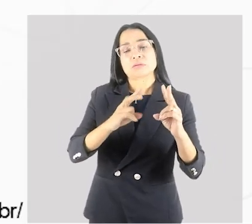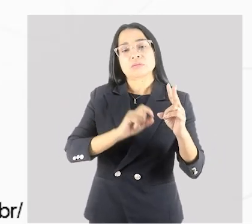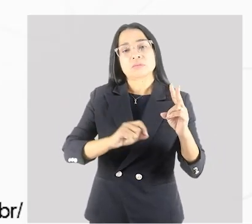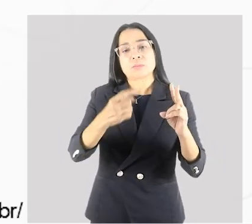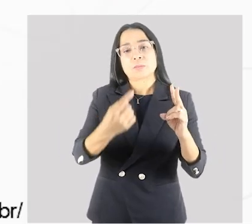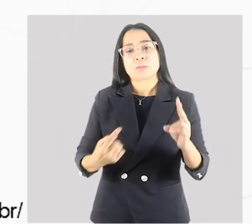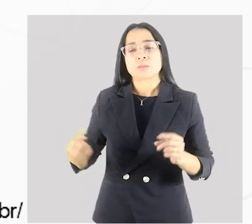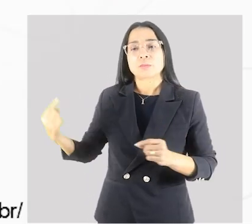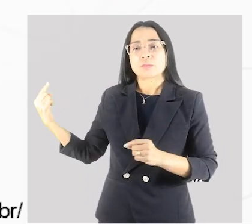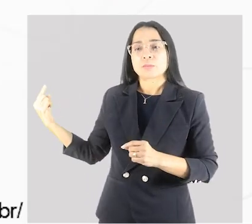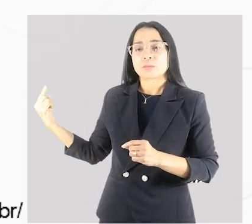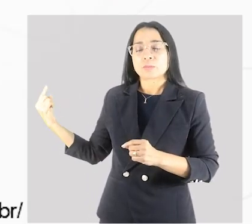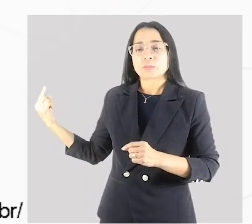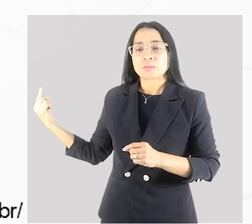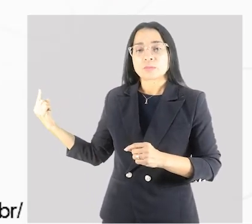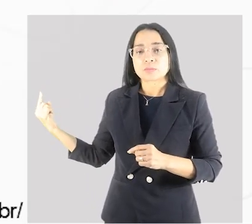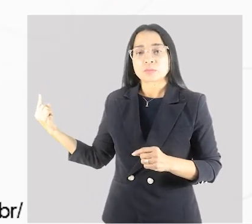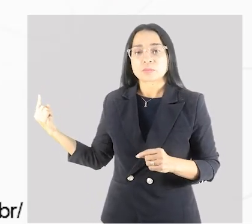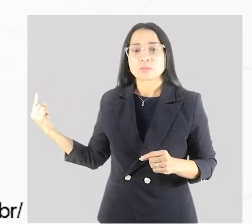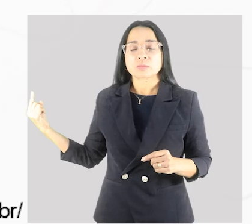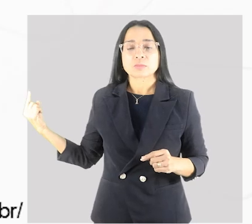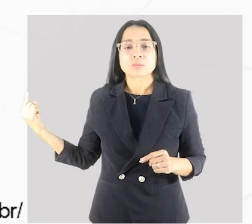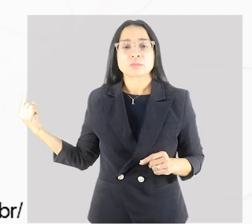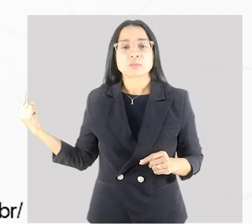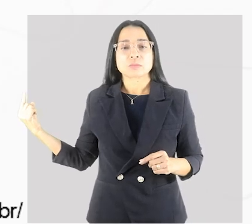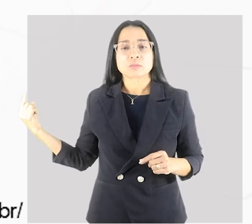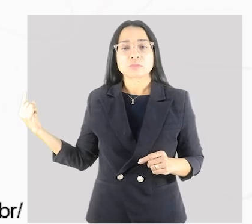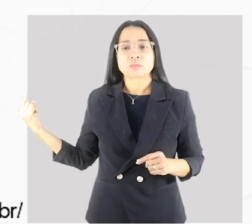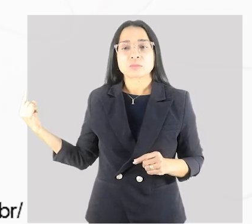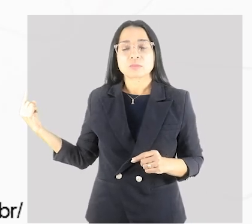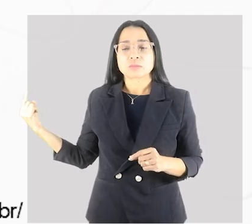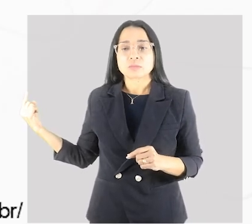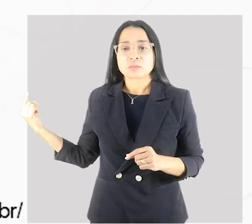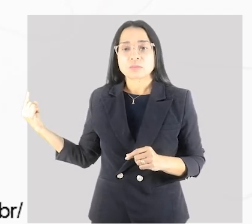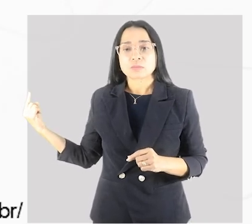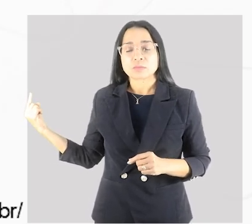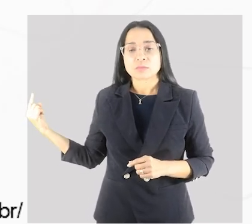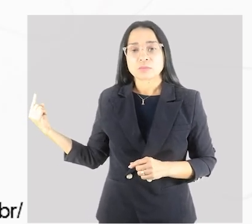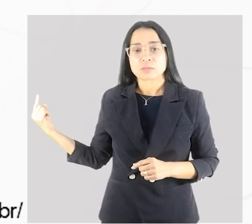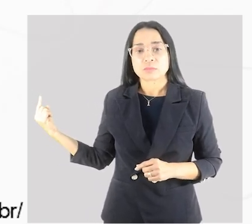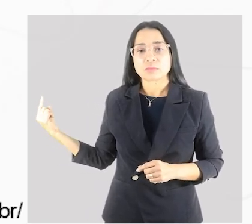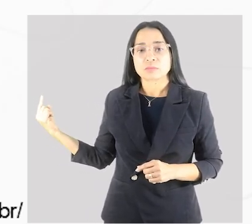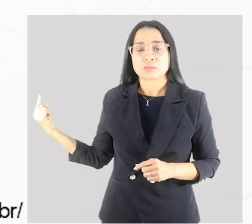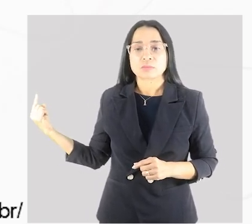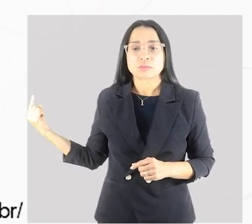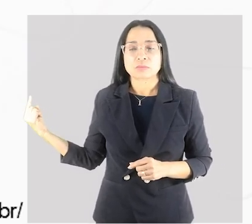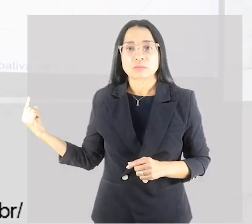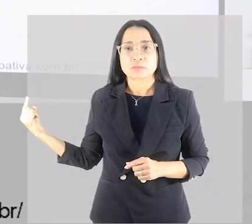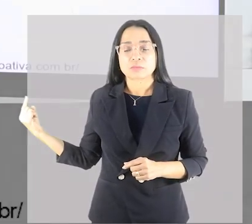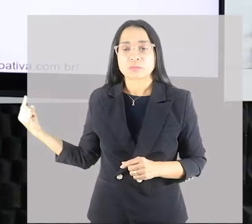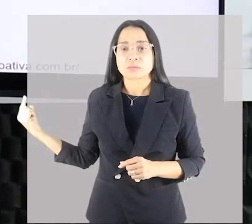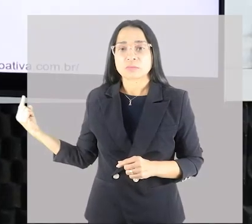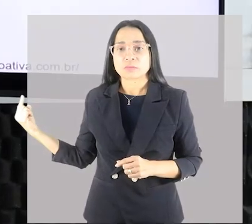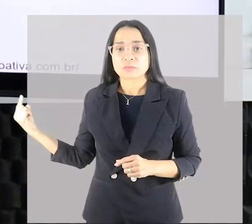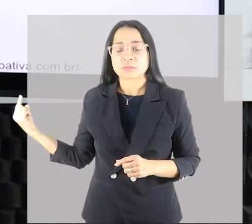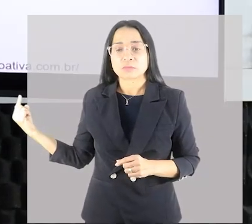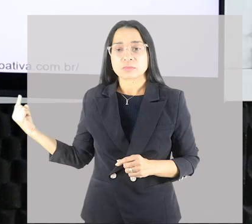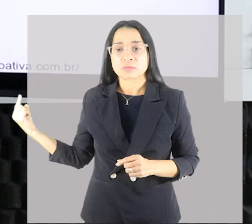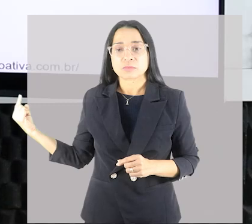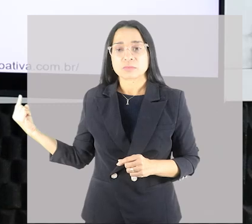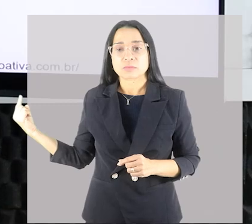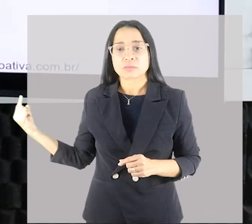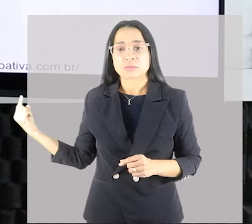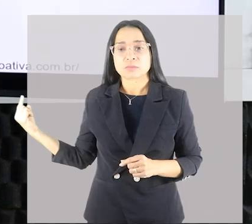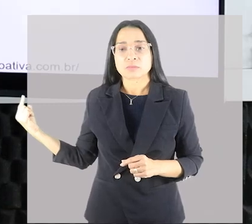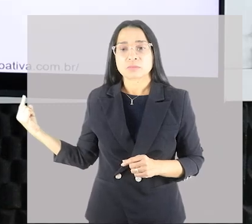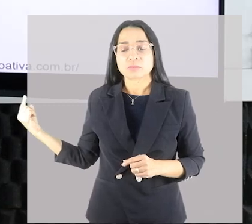variados no salão, harmonizando-os em relação à parceira e à música e deslocando-se no